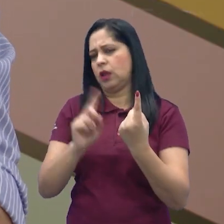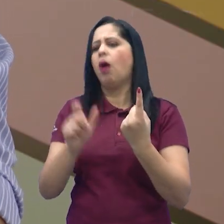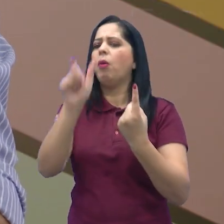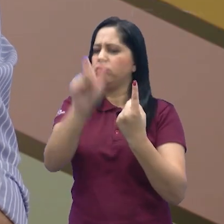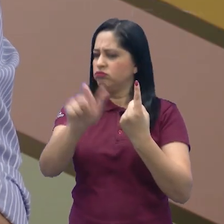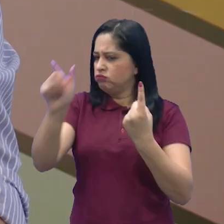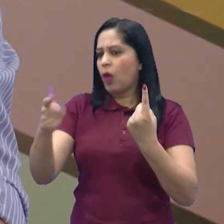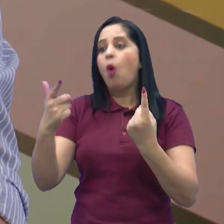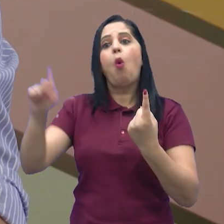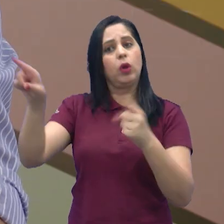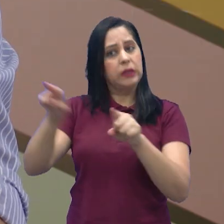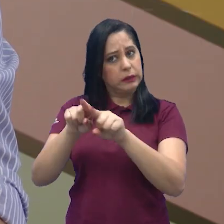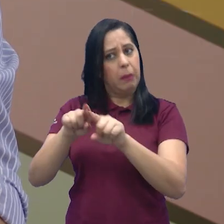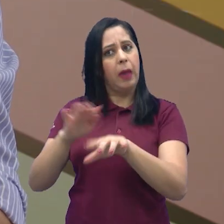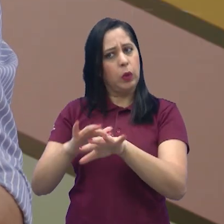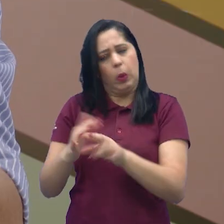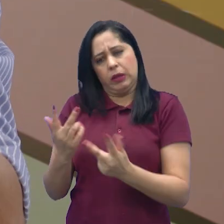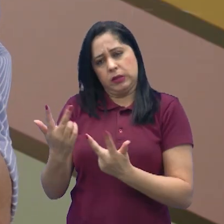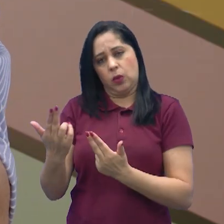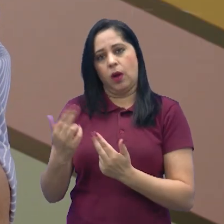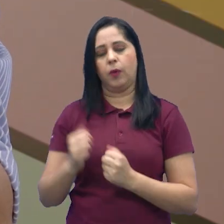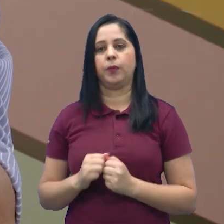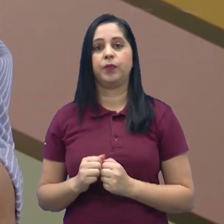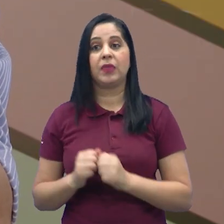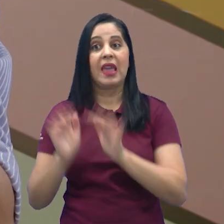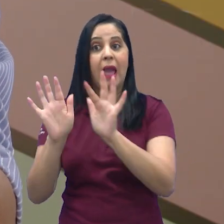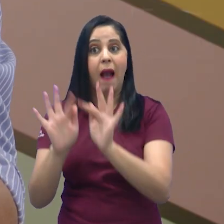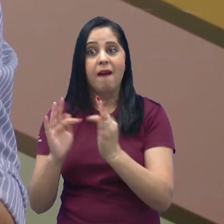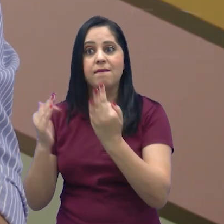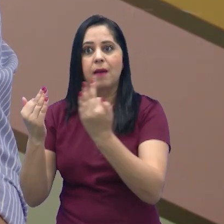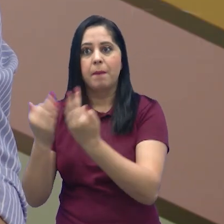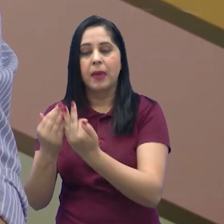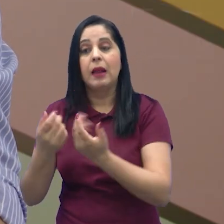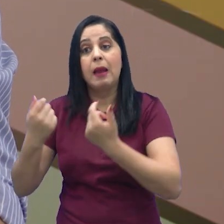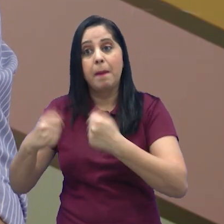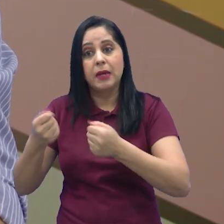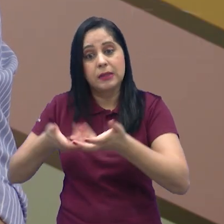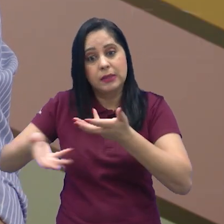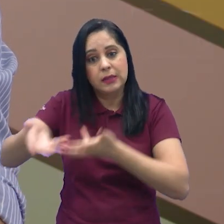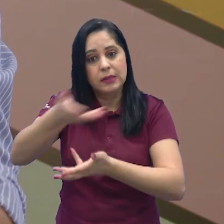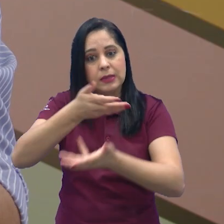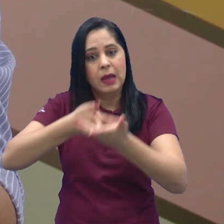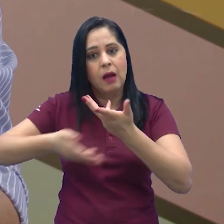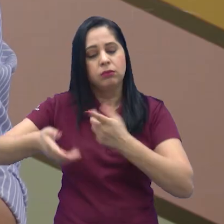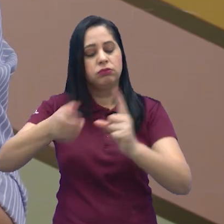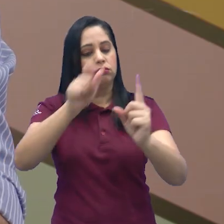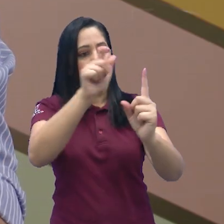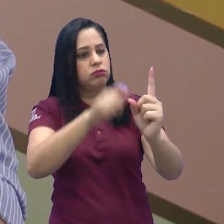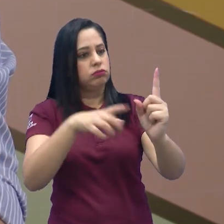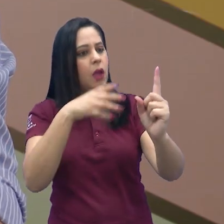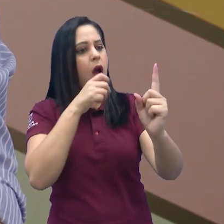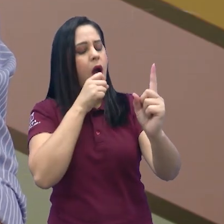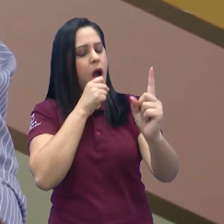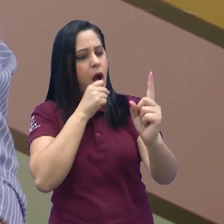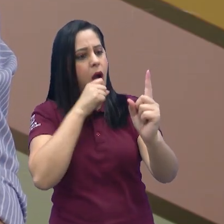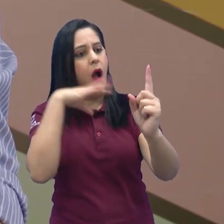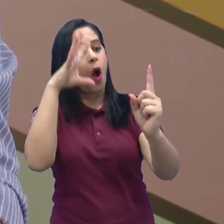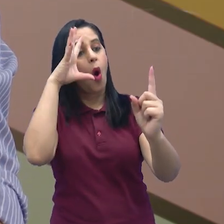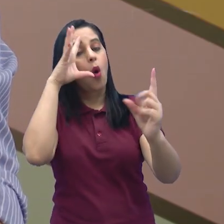a família, para entender o que esse paciente tem, qual a necessidade